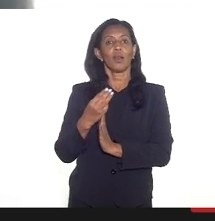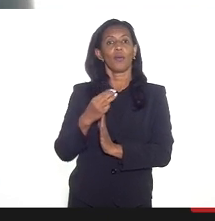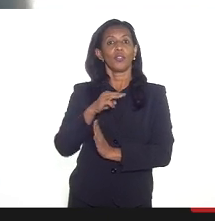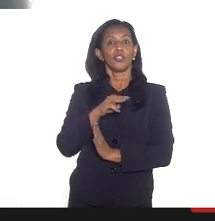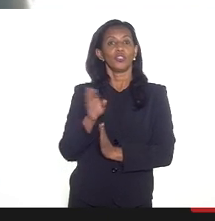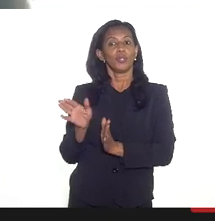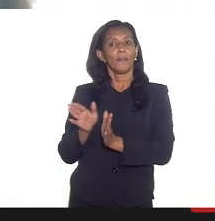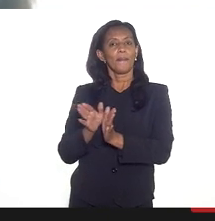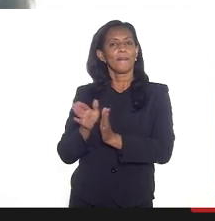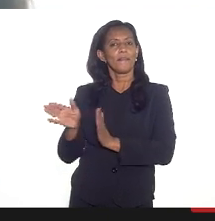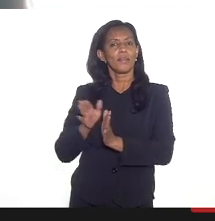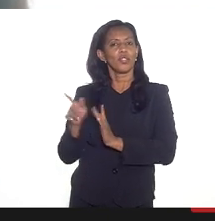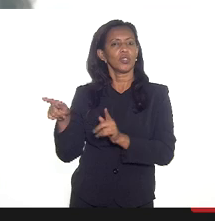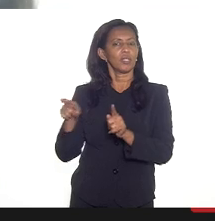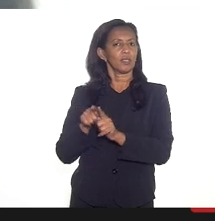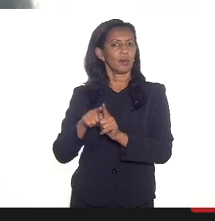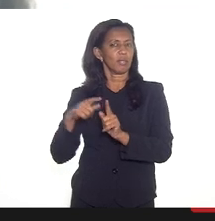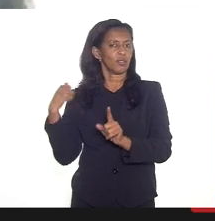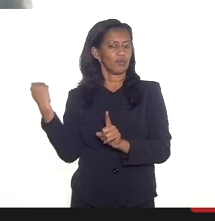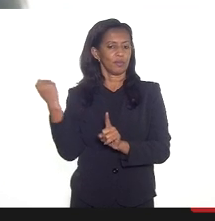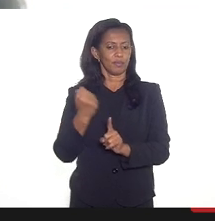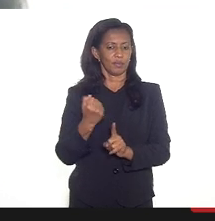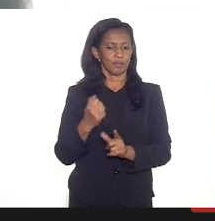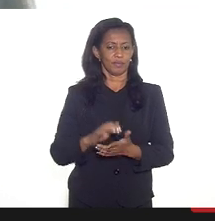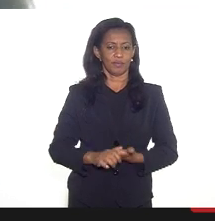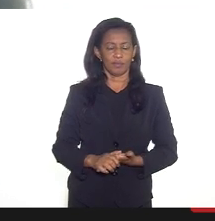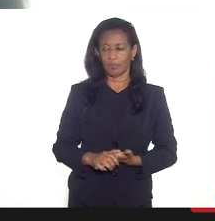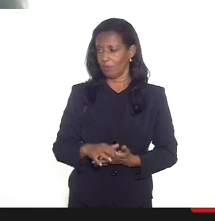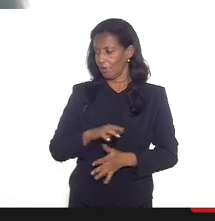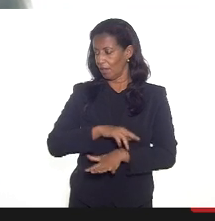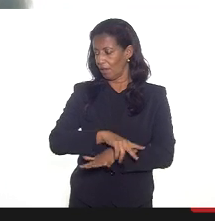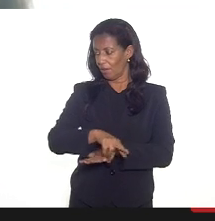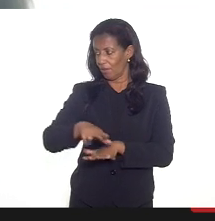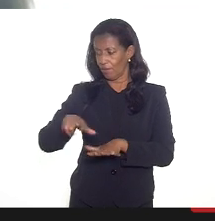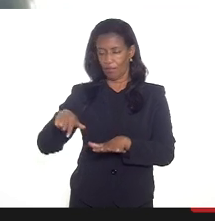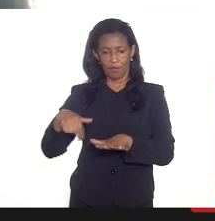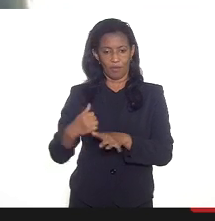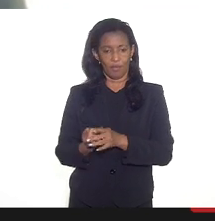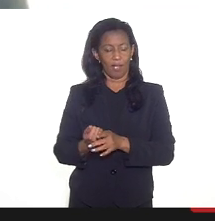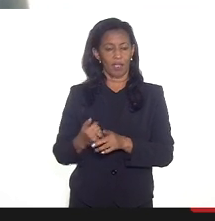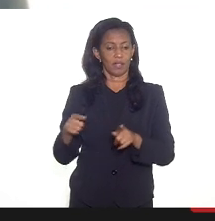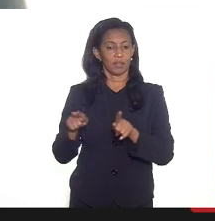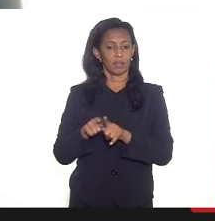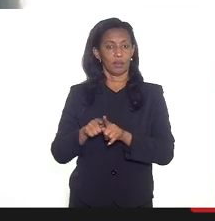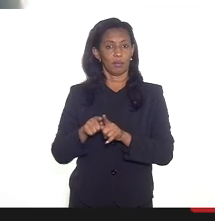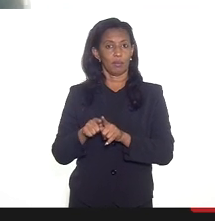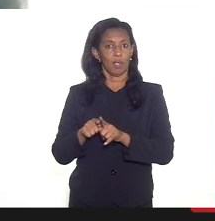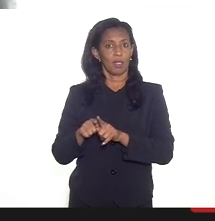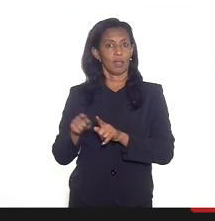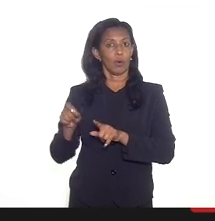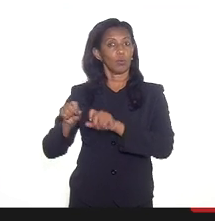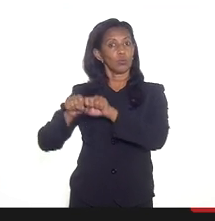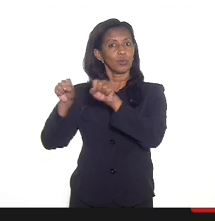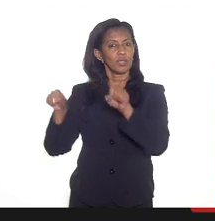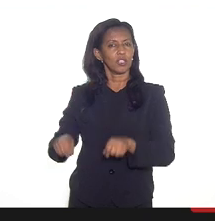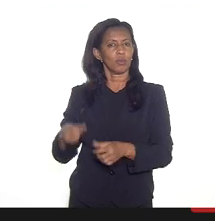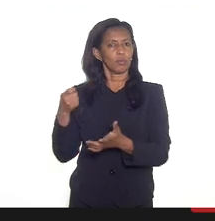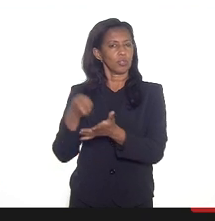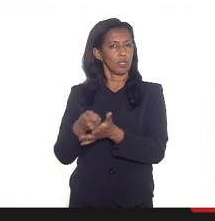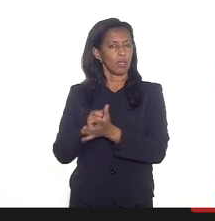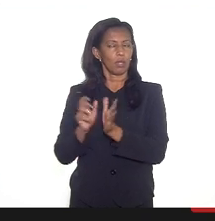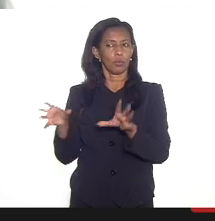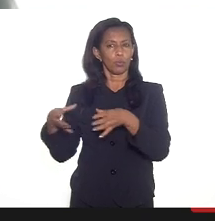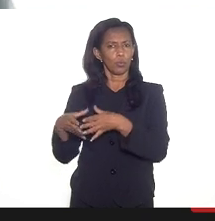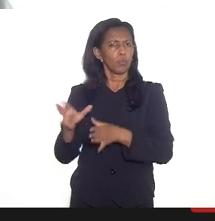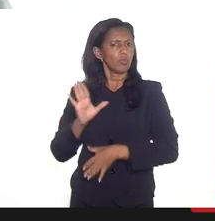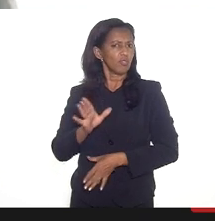monitoramento dos casos de feminicídio para identificação de falhas e aprimoramento no sistema de garantias, nos moldes do que já é